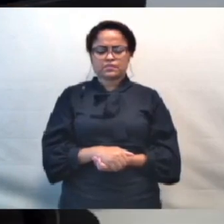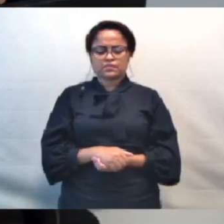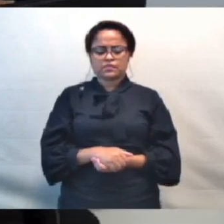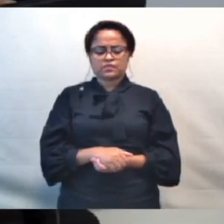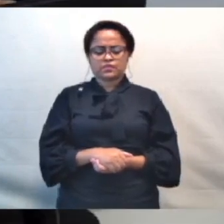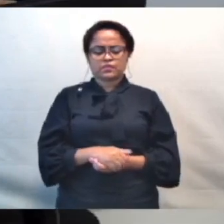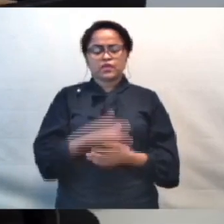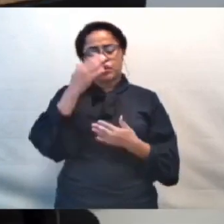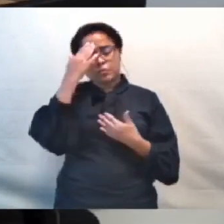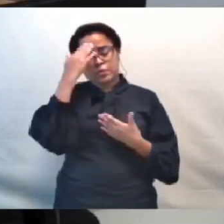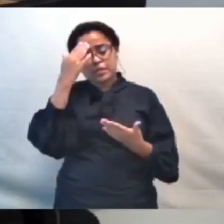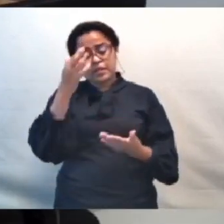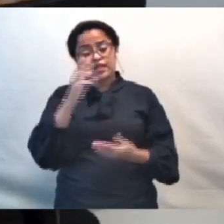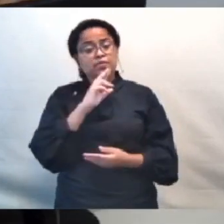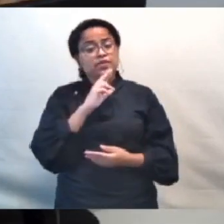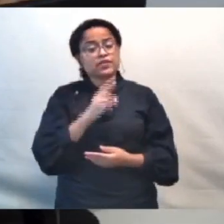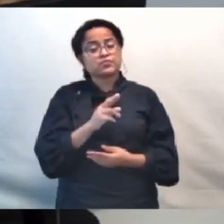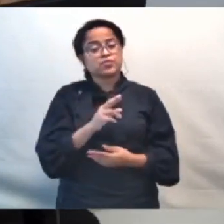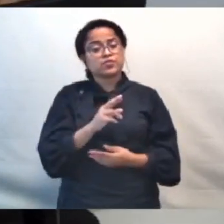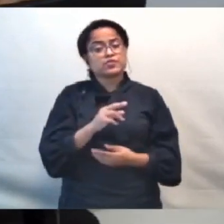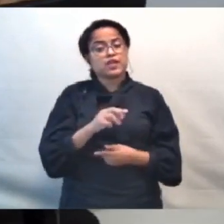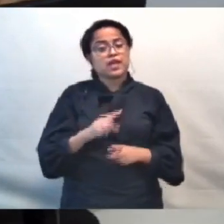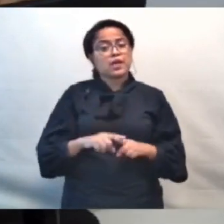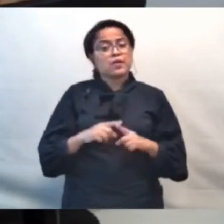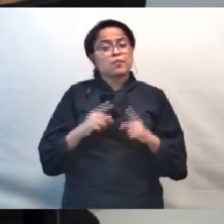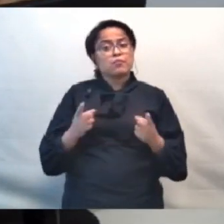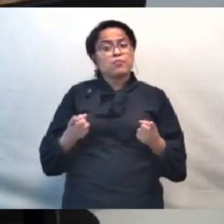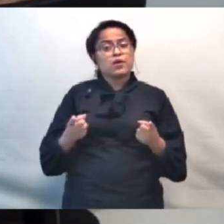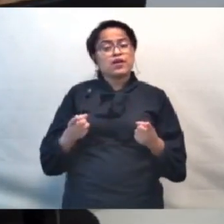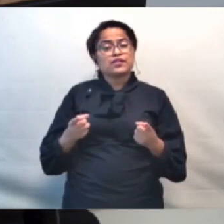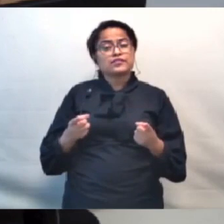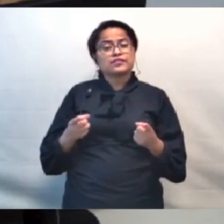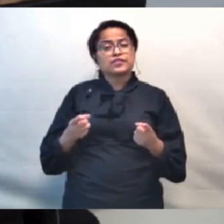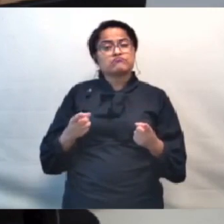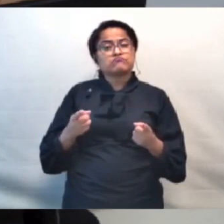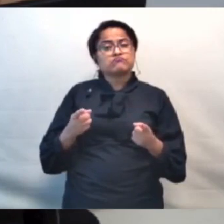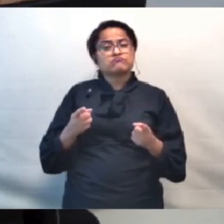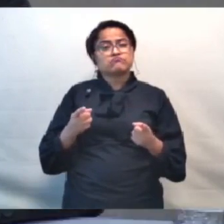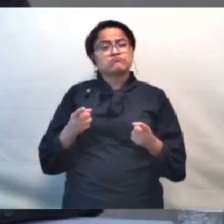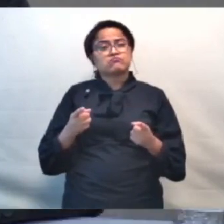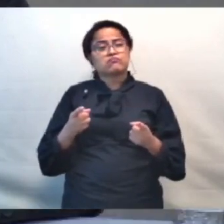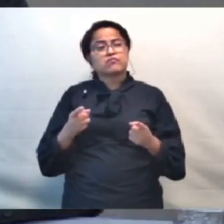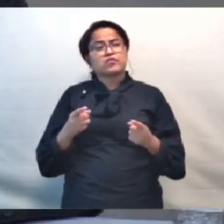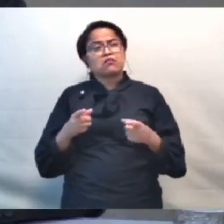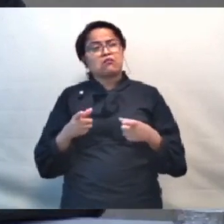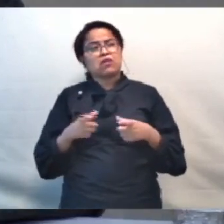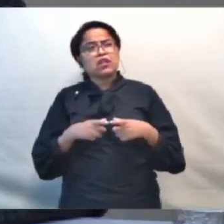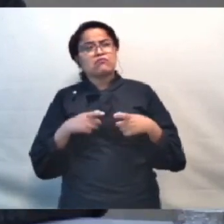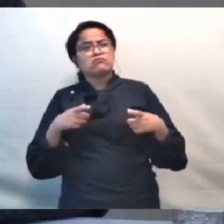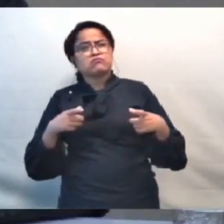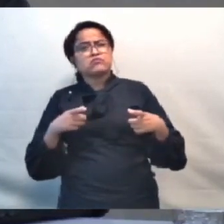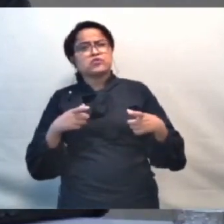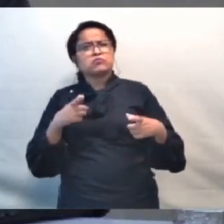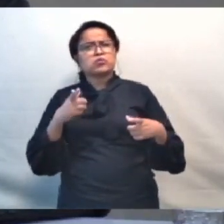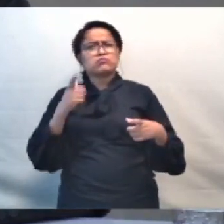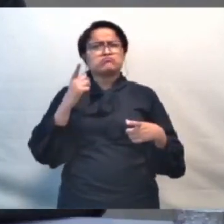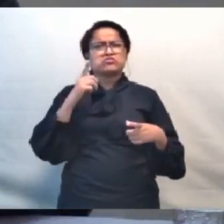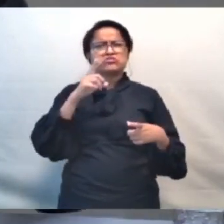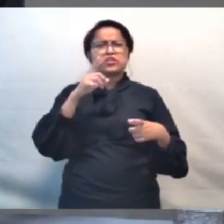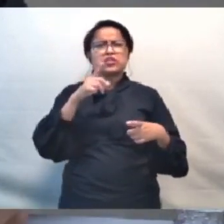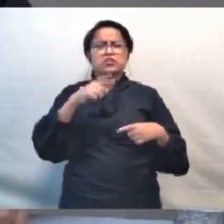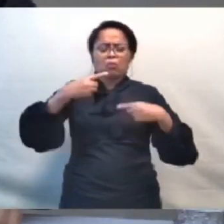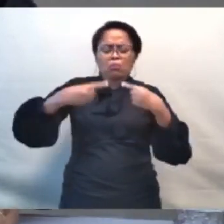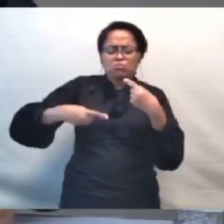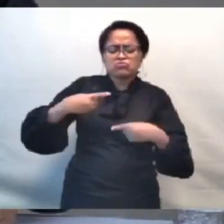ela só abre o espaço, na verdade, para a gente discutir, para valer mesmo, porque a sensação do cidadão lá